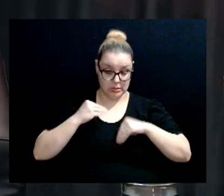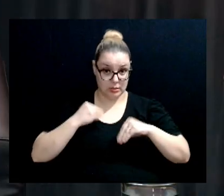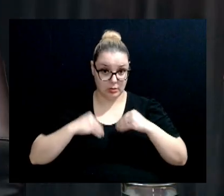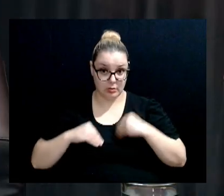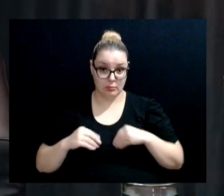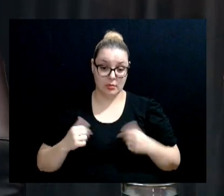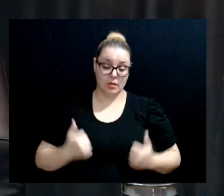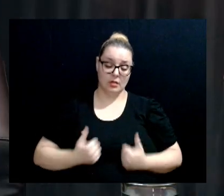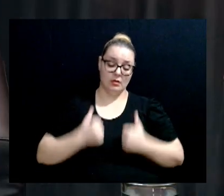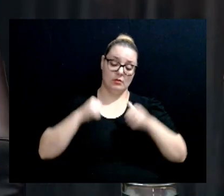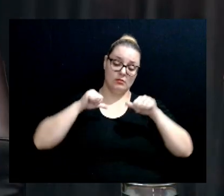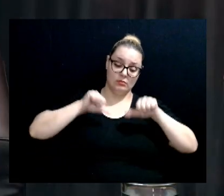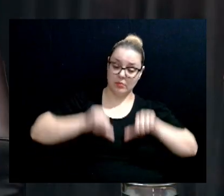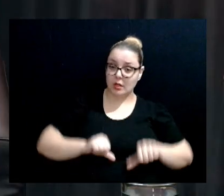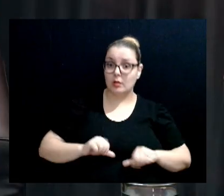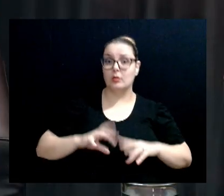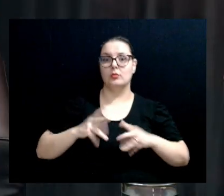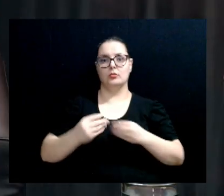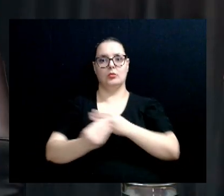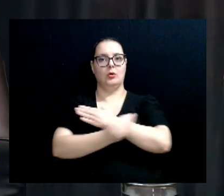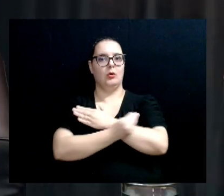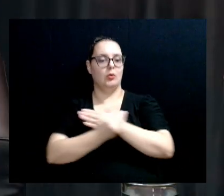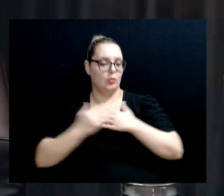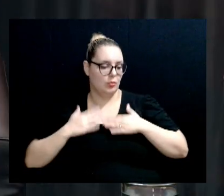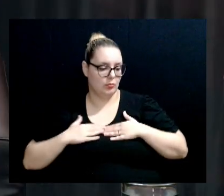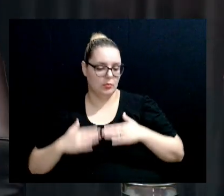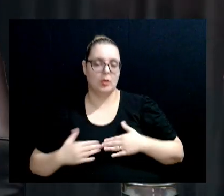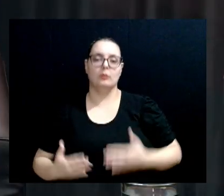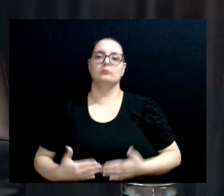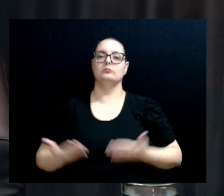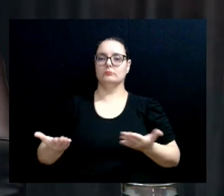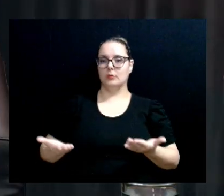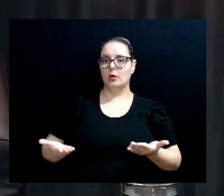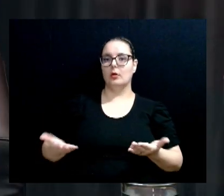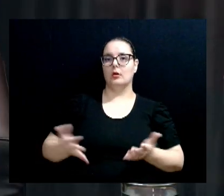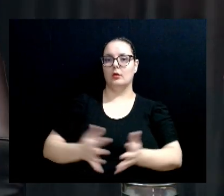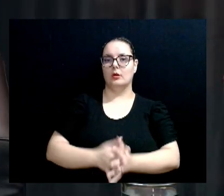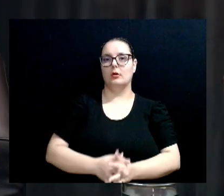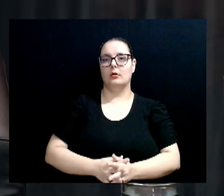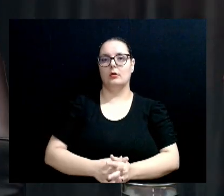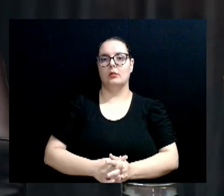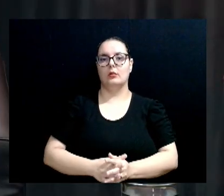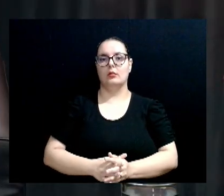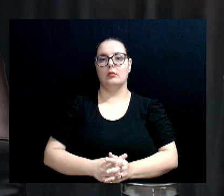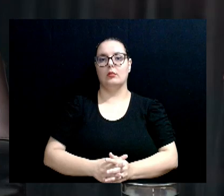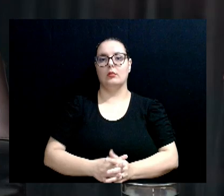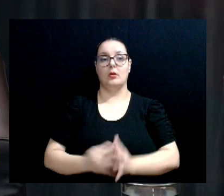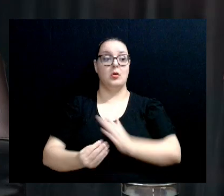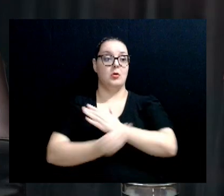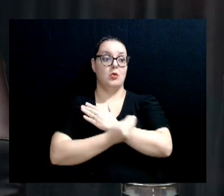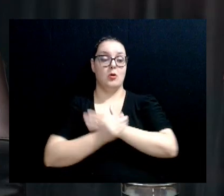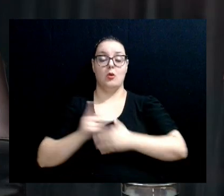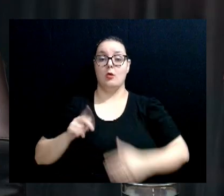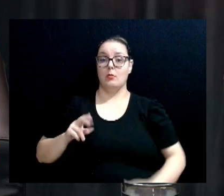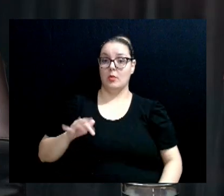mesmo com todo esse cuidado com o corpo, né? Esse cuidado com a performance, com índices, ele vai